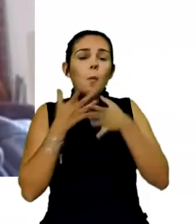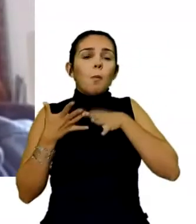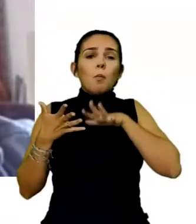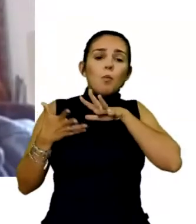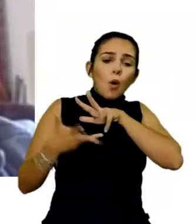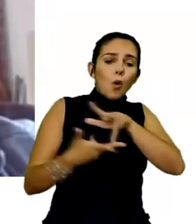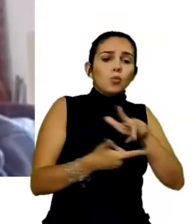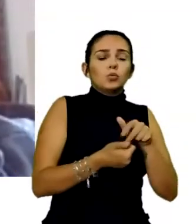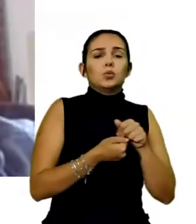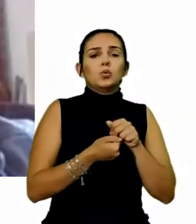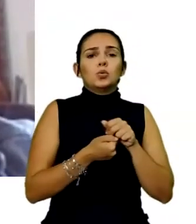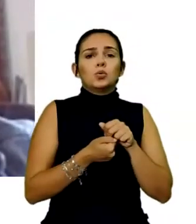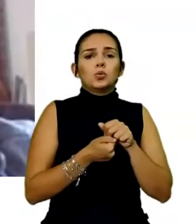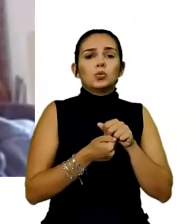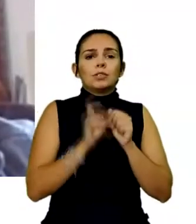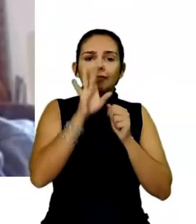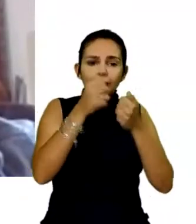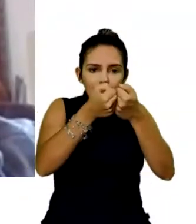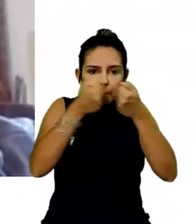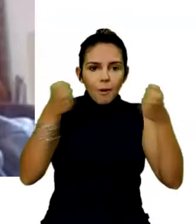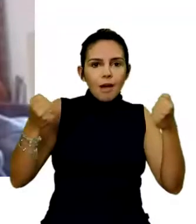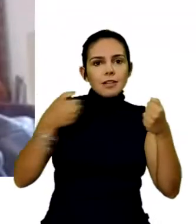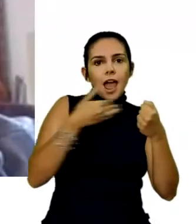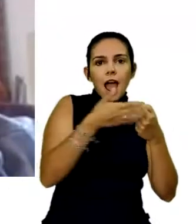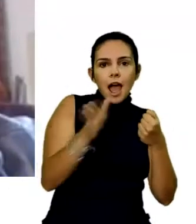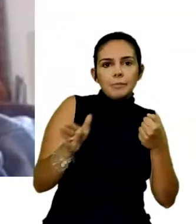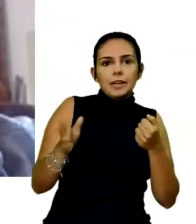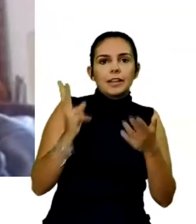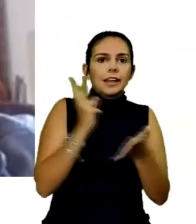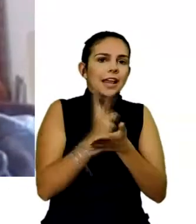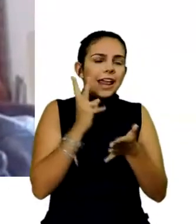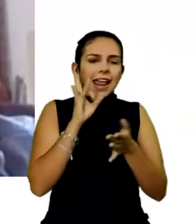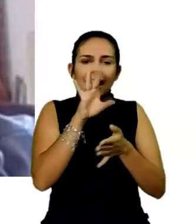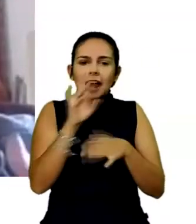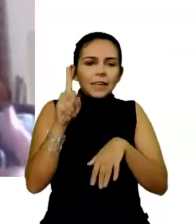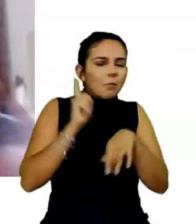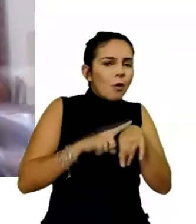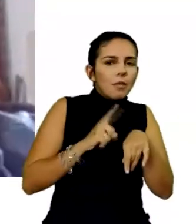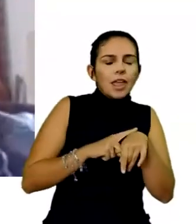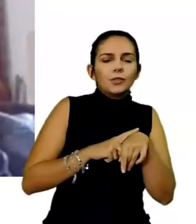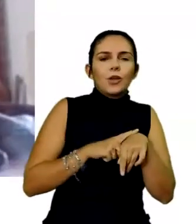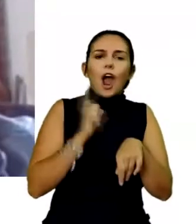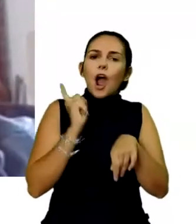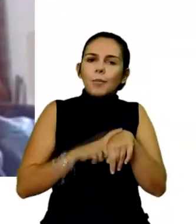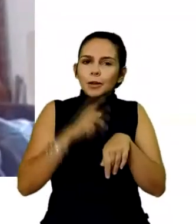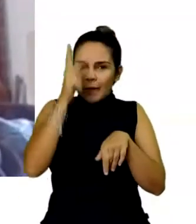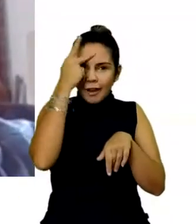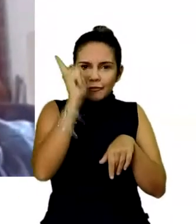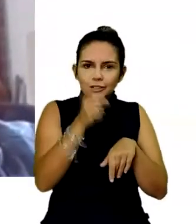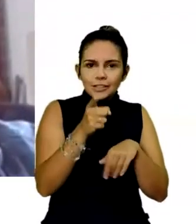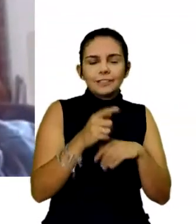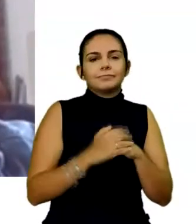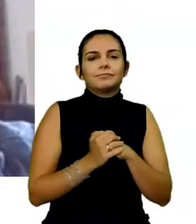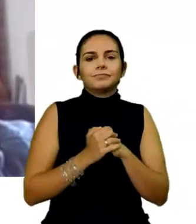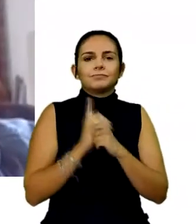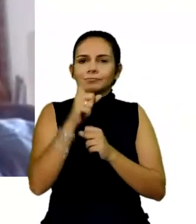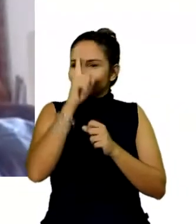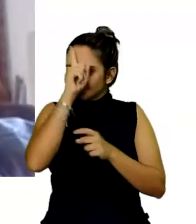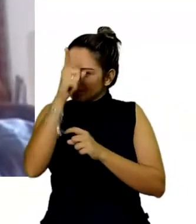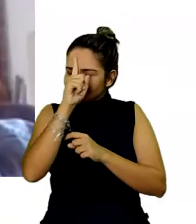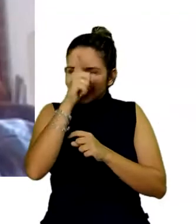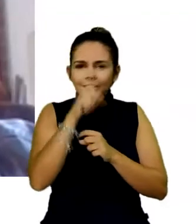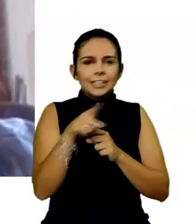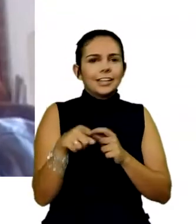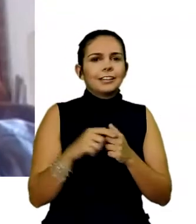mundo e cada porta se abre, e cada momento é um momento para você criar